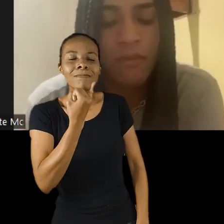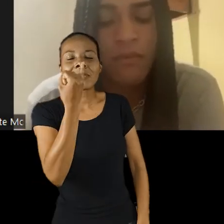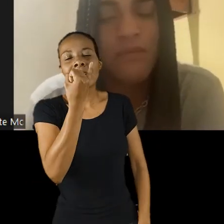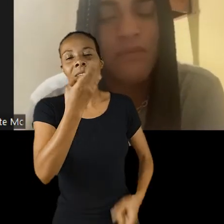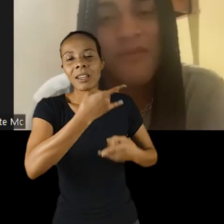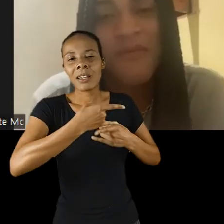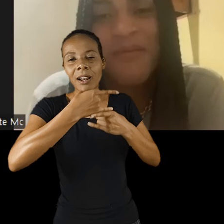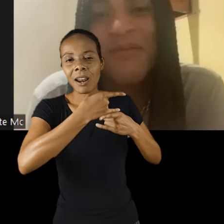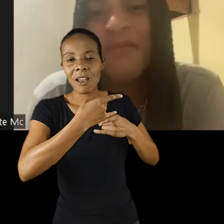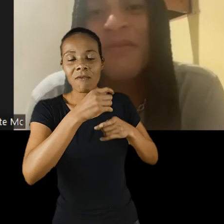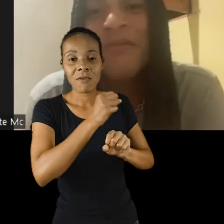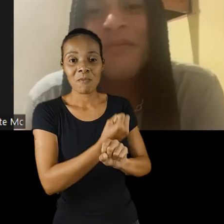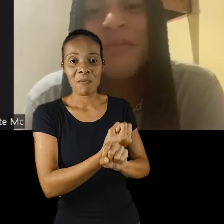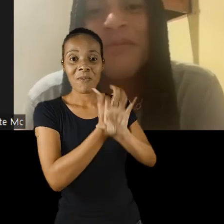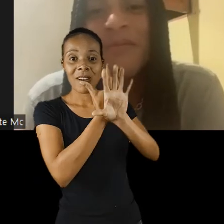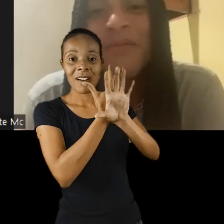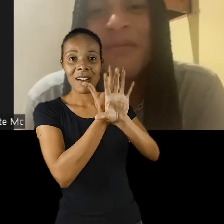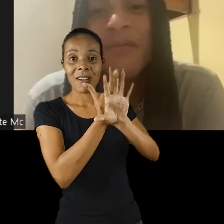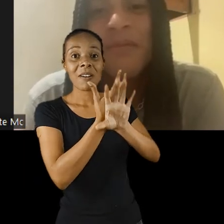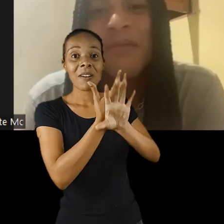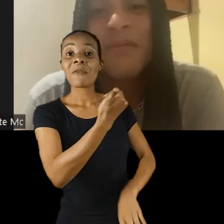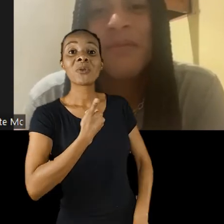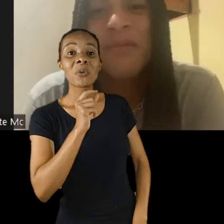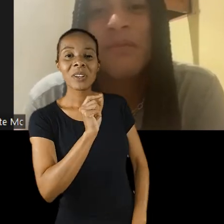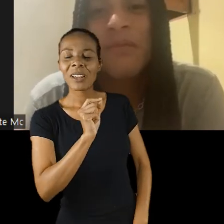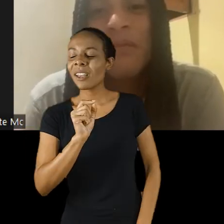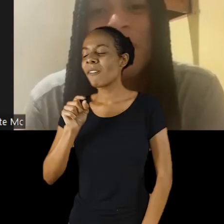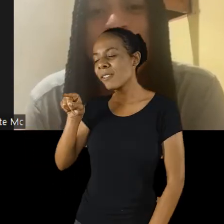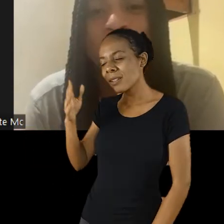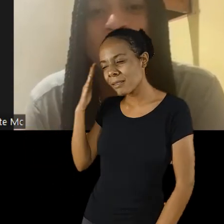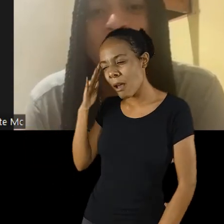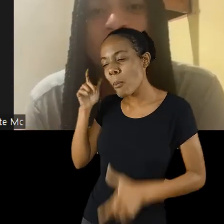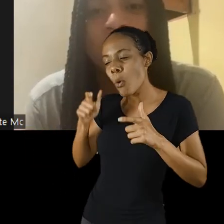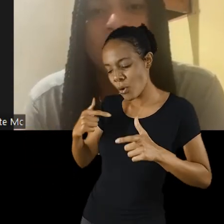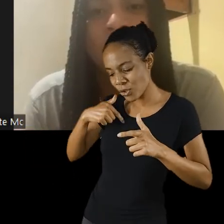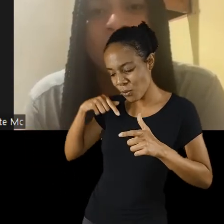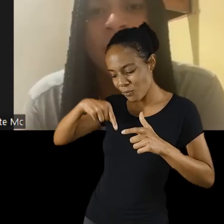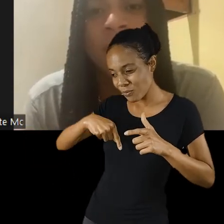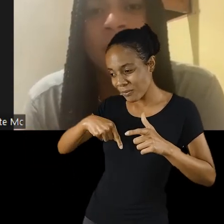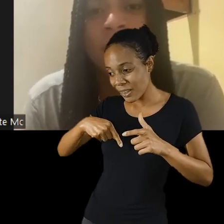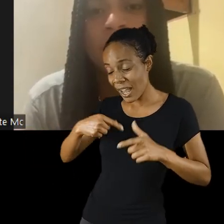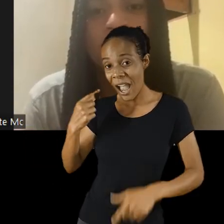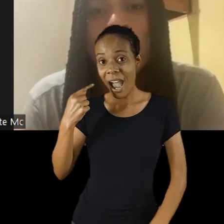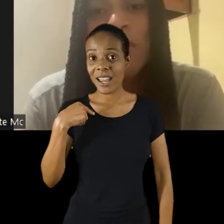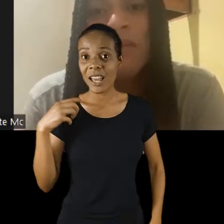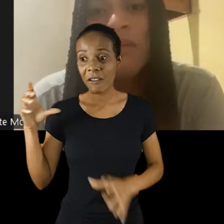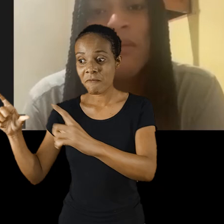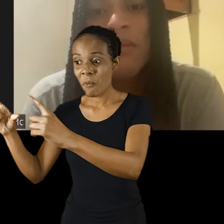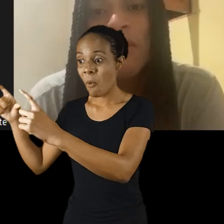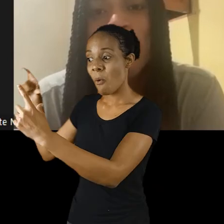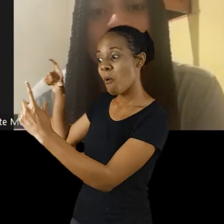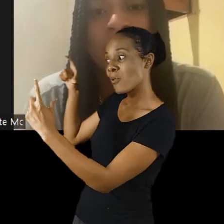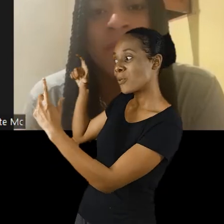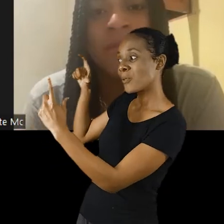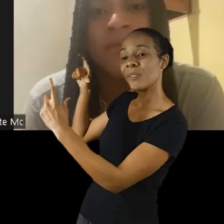falou: Nícari, sabe onde que eu estou agora? Eu falei: não, amor. E aí ela virou com a câmerazinha do